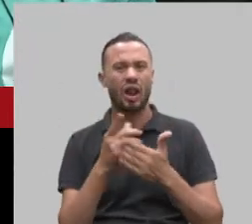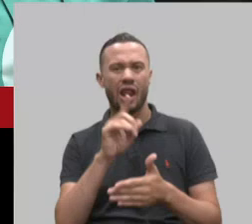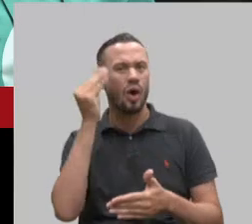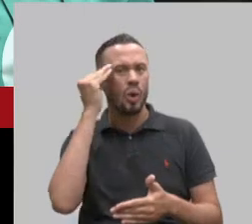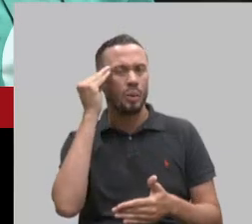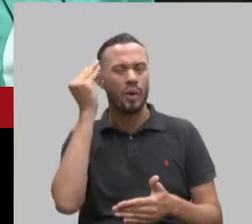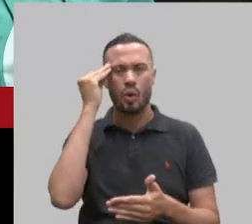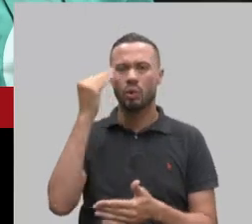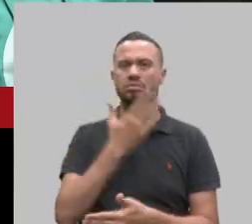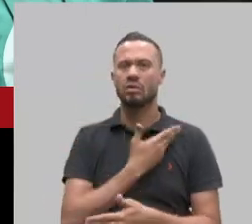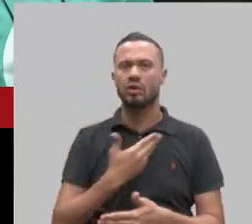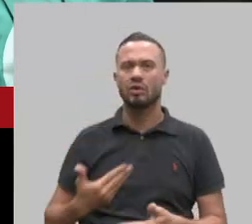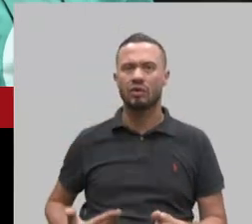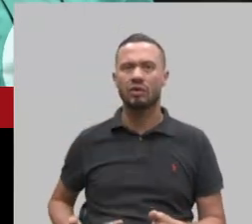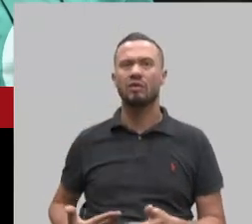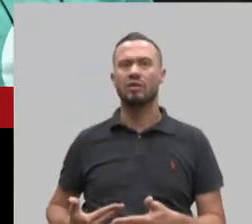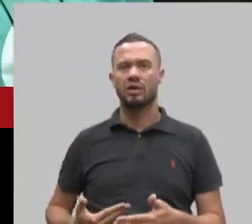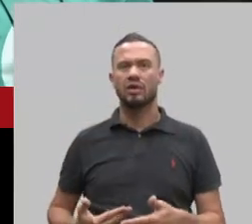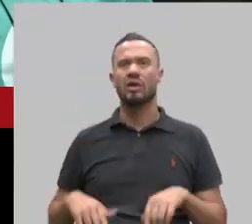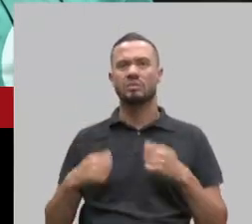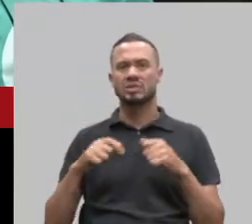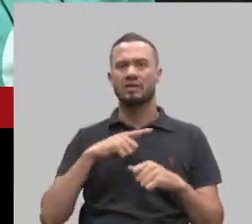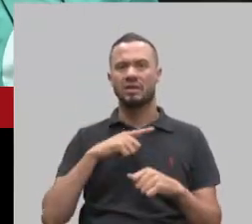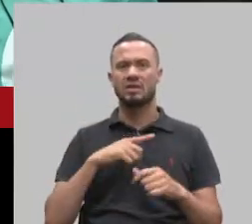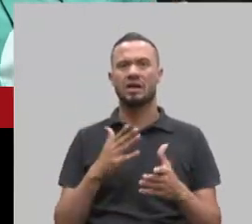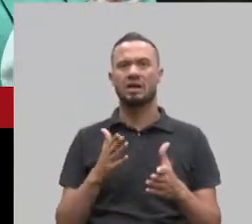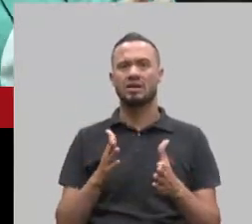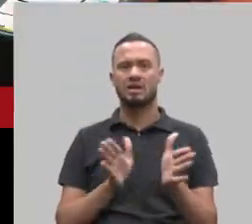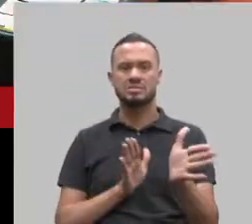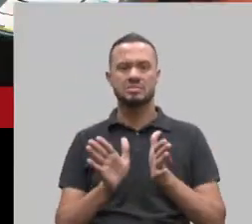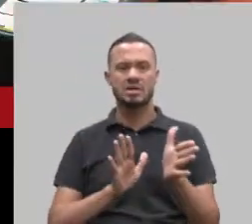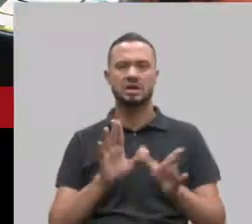que deveria ter feito uma escola que tenha acessibilidade para as pessoas pcds